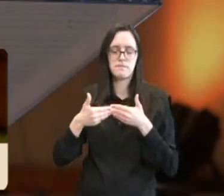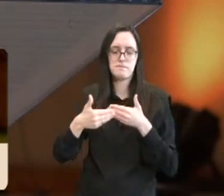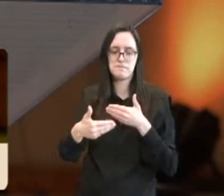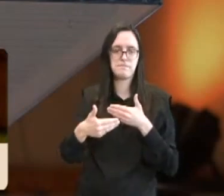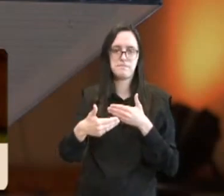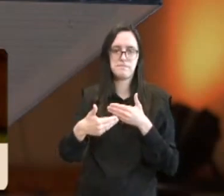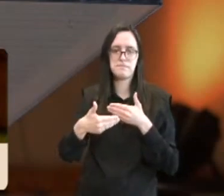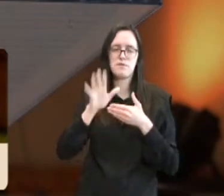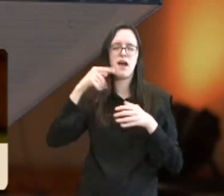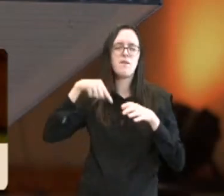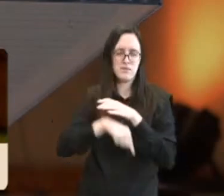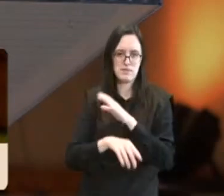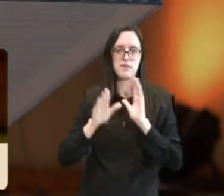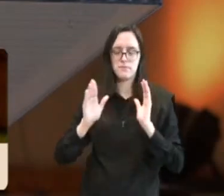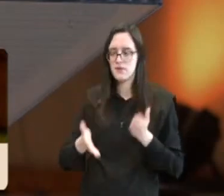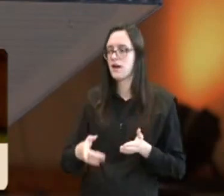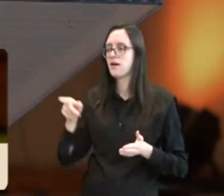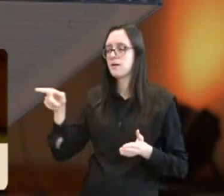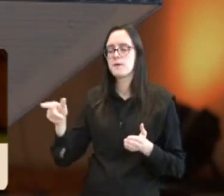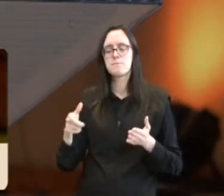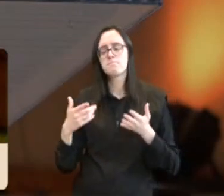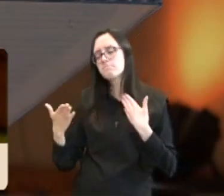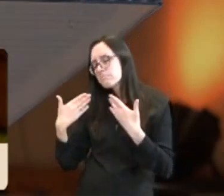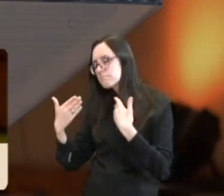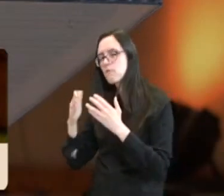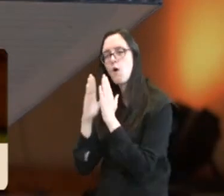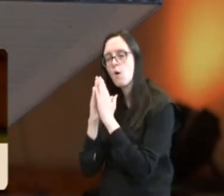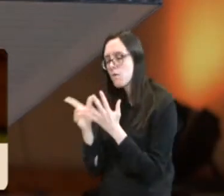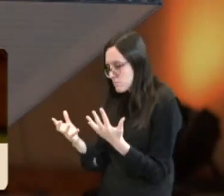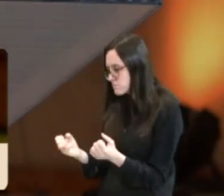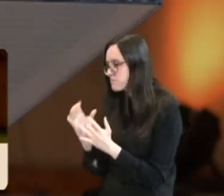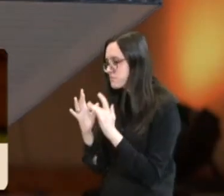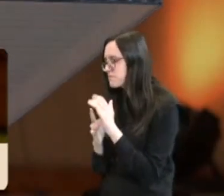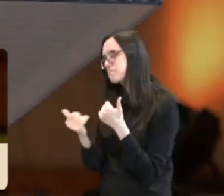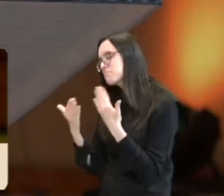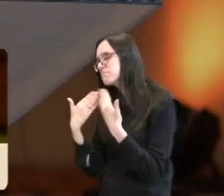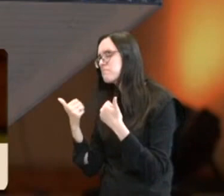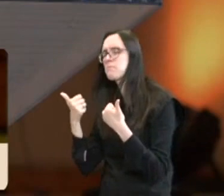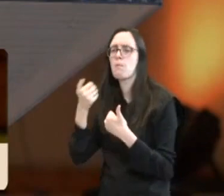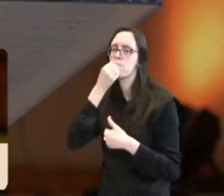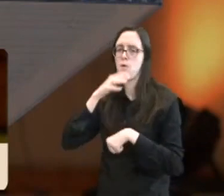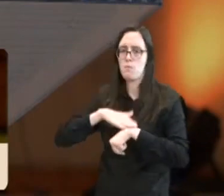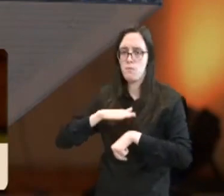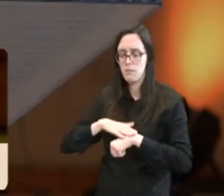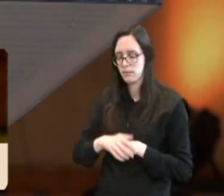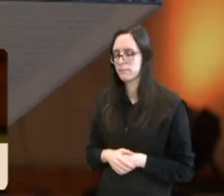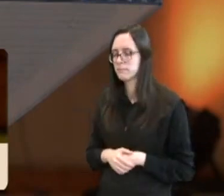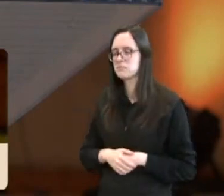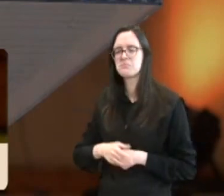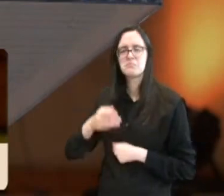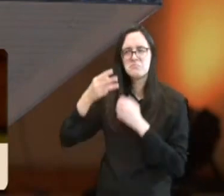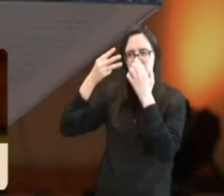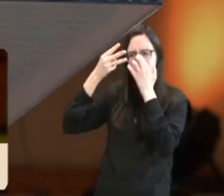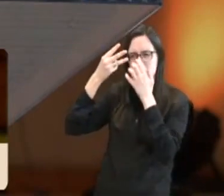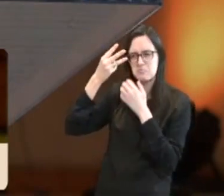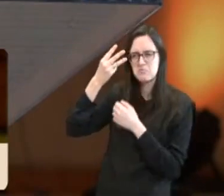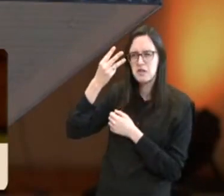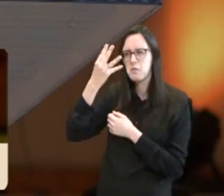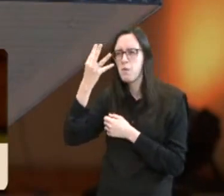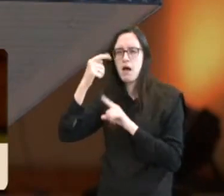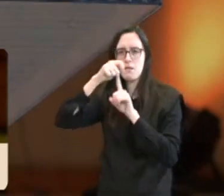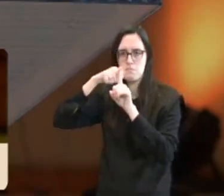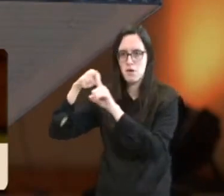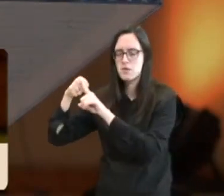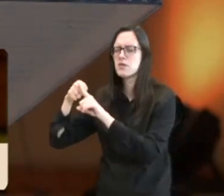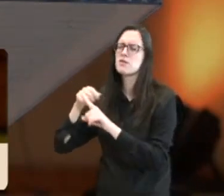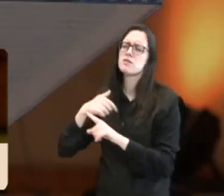ali ela se entregou a Jesus, oramos, foi um tempo muito gostoso. Aí deixei passar uns 3, 4 meses e perguntei para